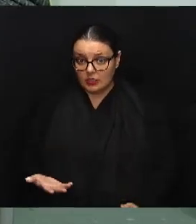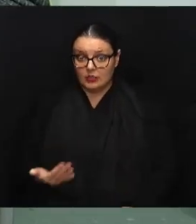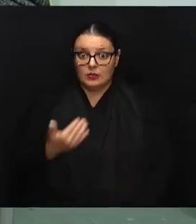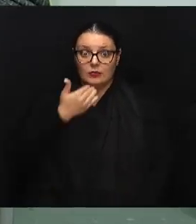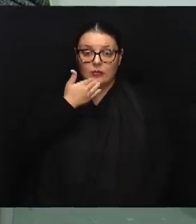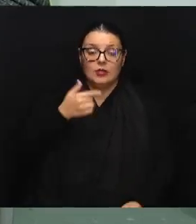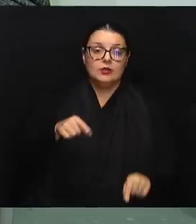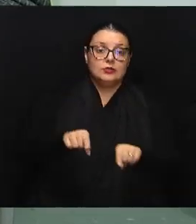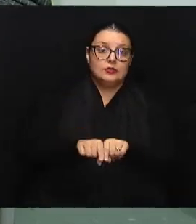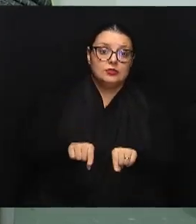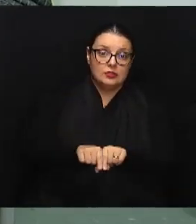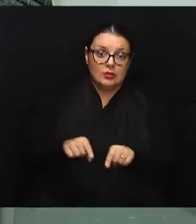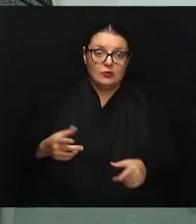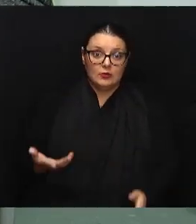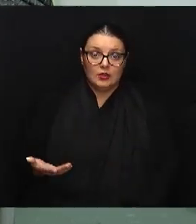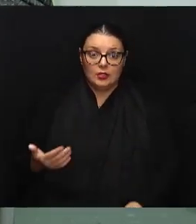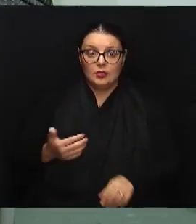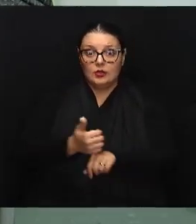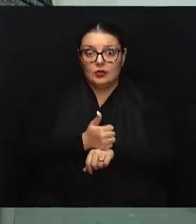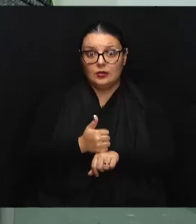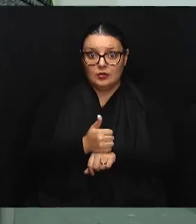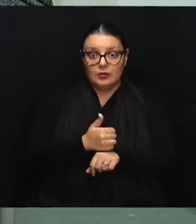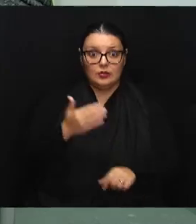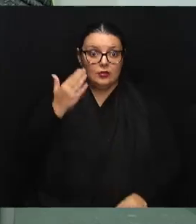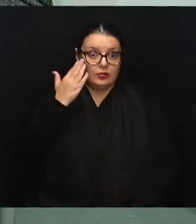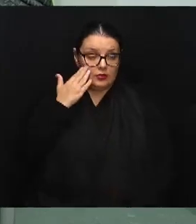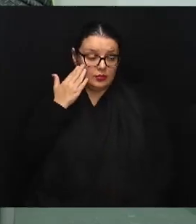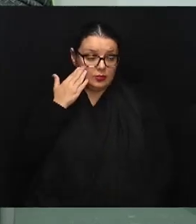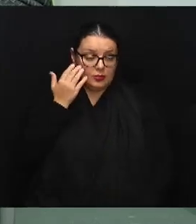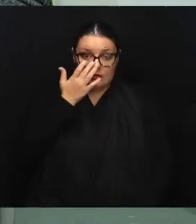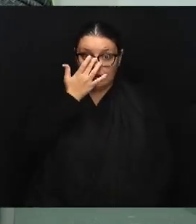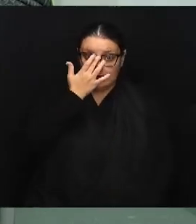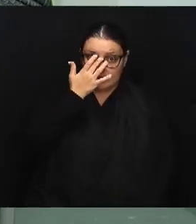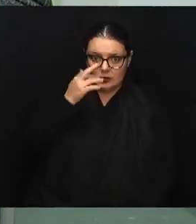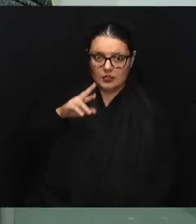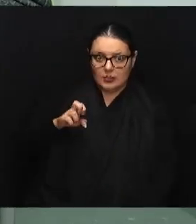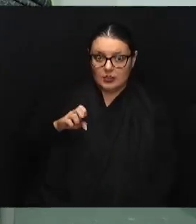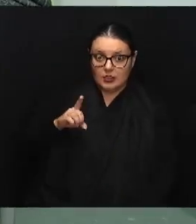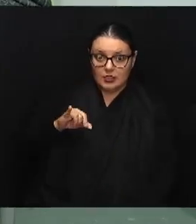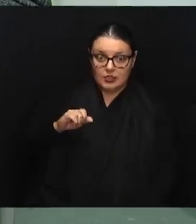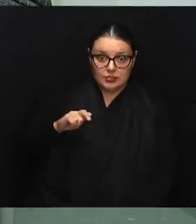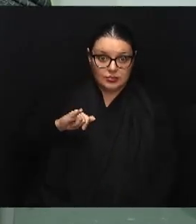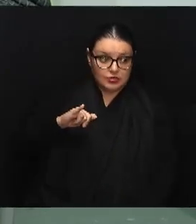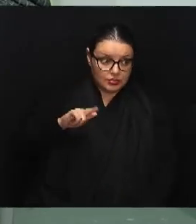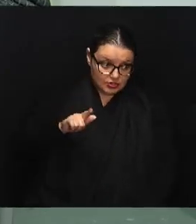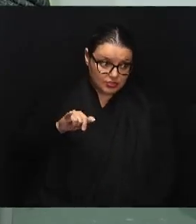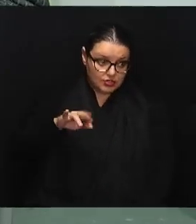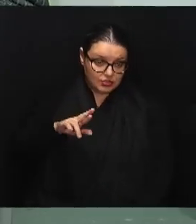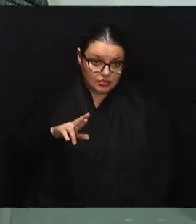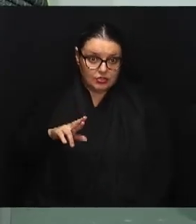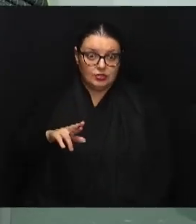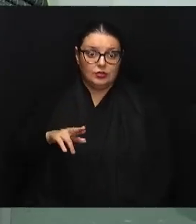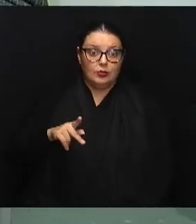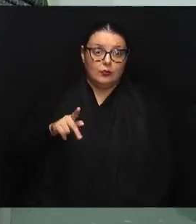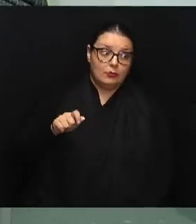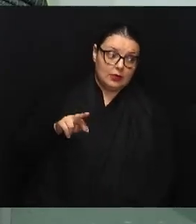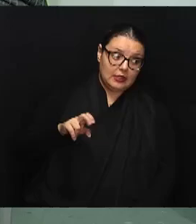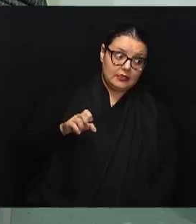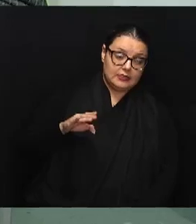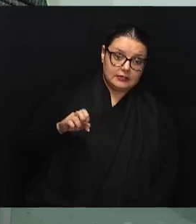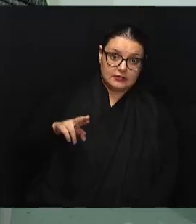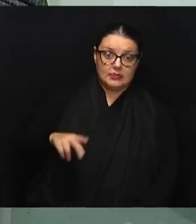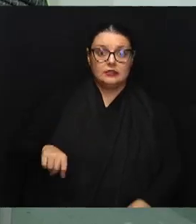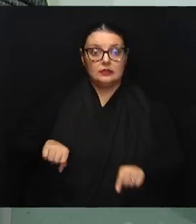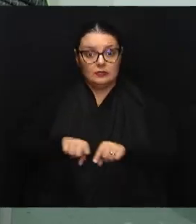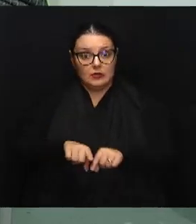do profissional que ele saiba redigir um parecer, um laudo. Isso é muito importante, né?